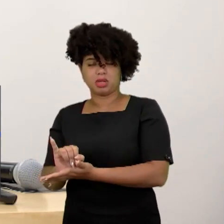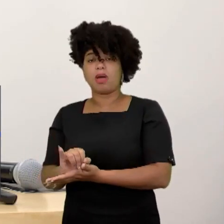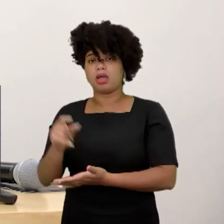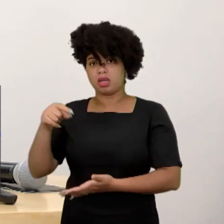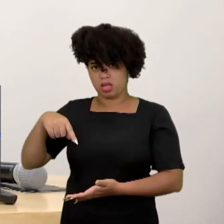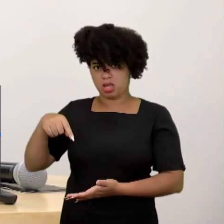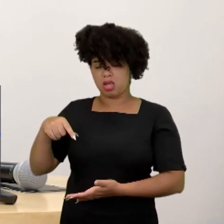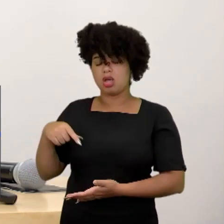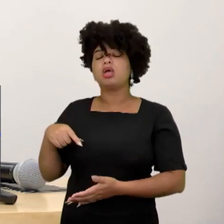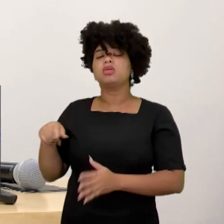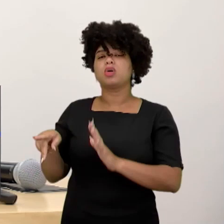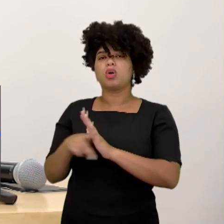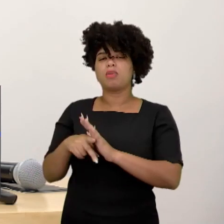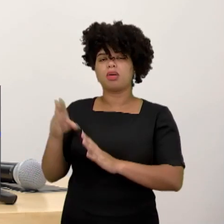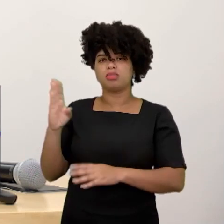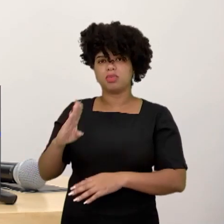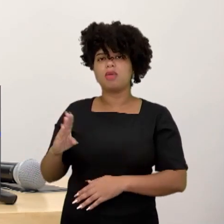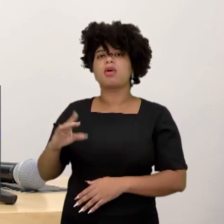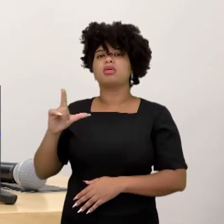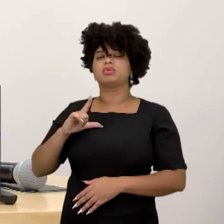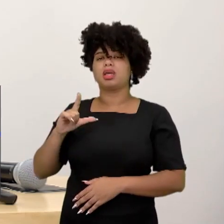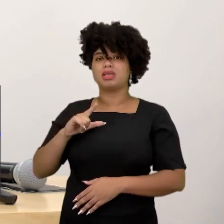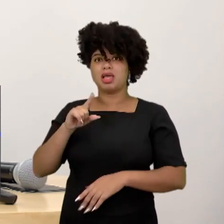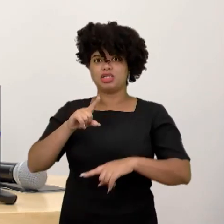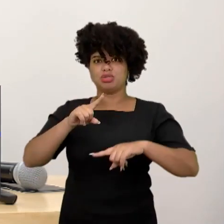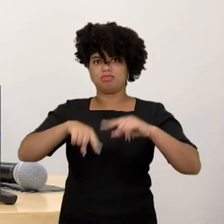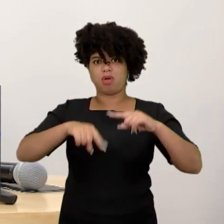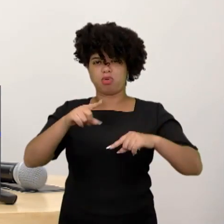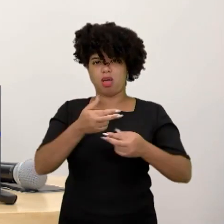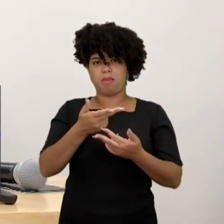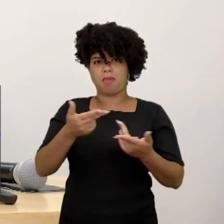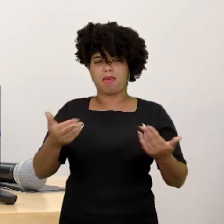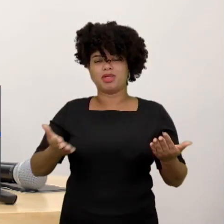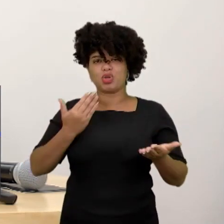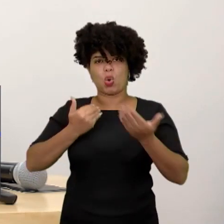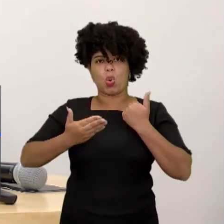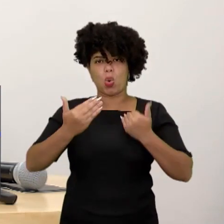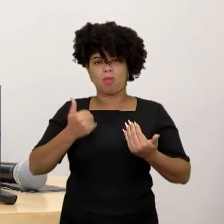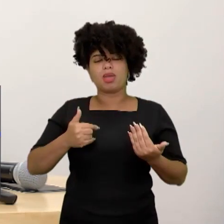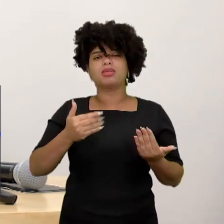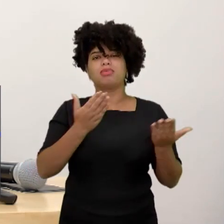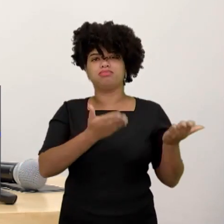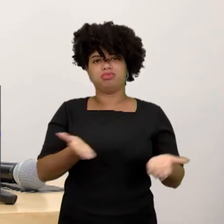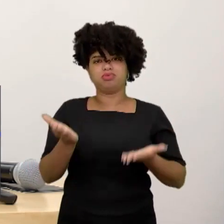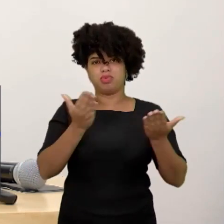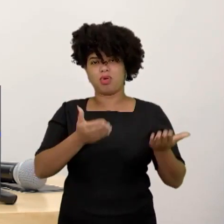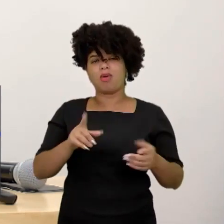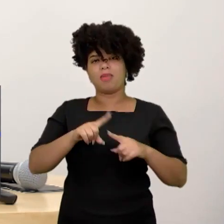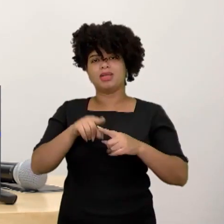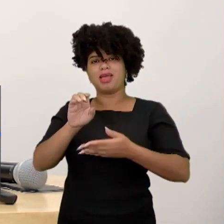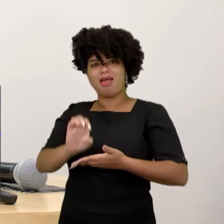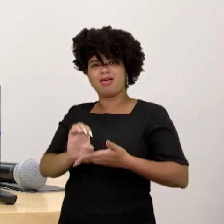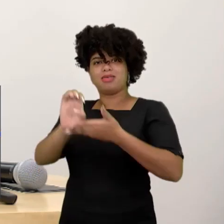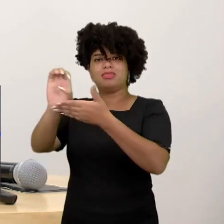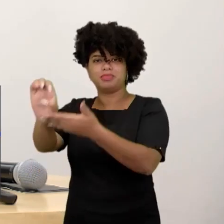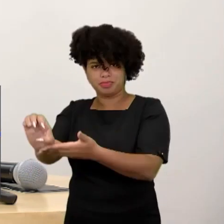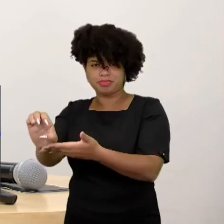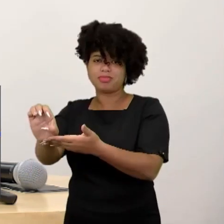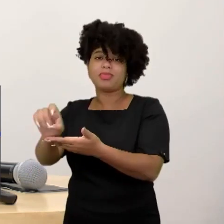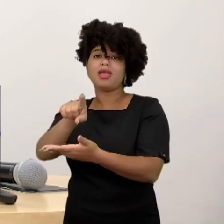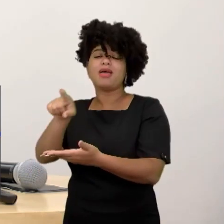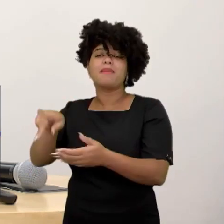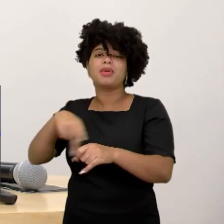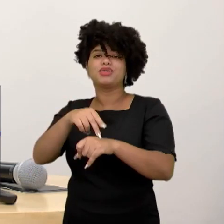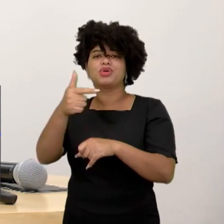é um dos maiores produtores de alimentos do mundo, né? Mas os países não têm esse privilégio, então eles estão obrigados a